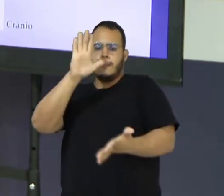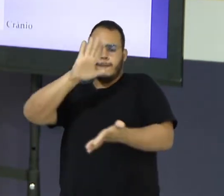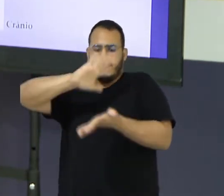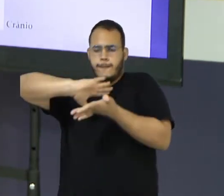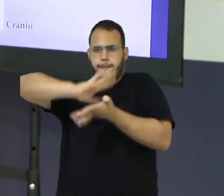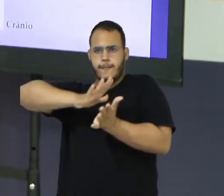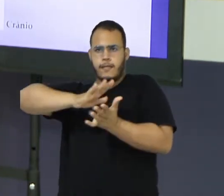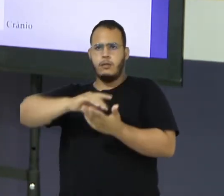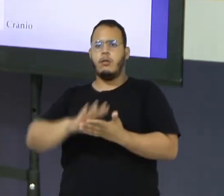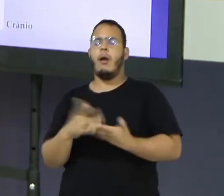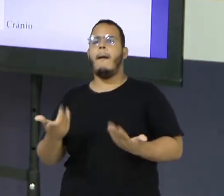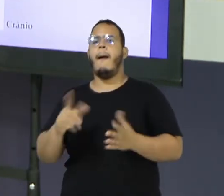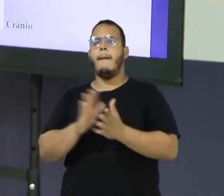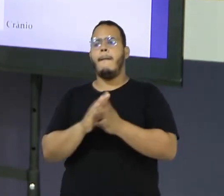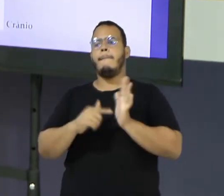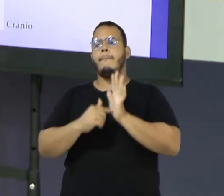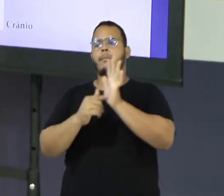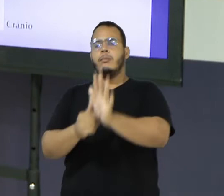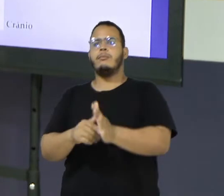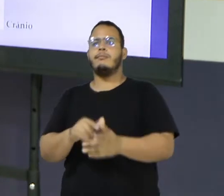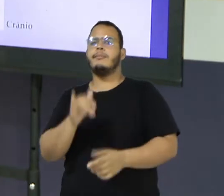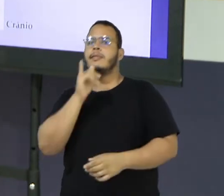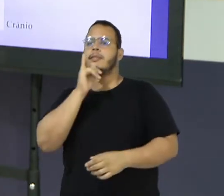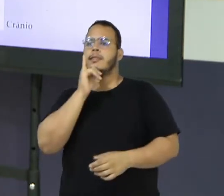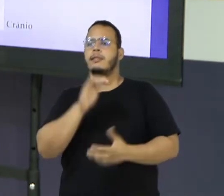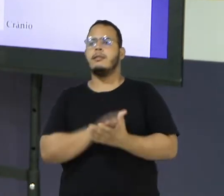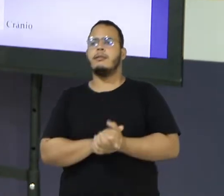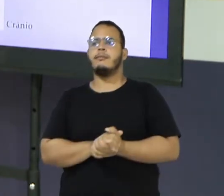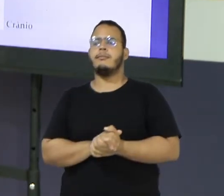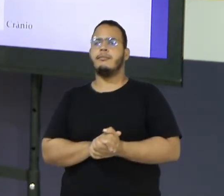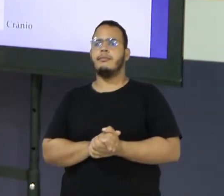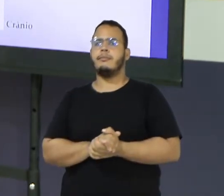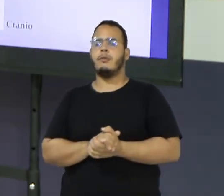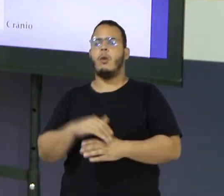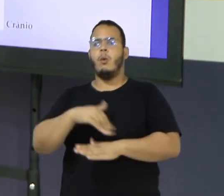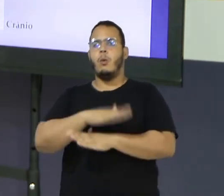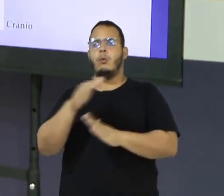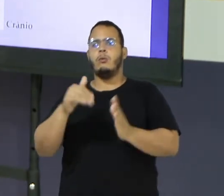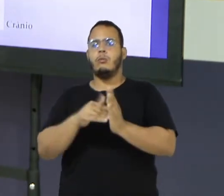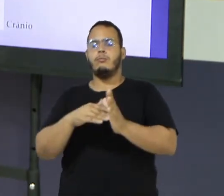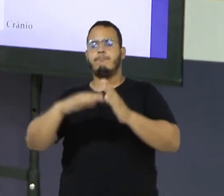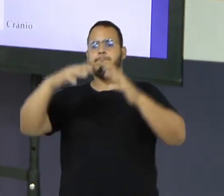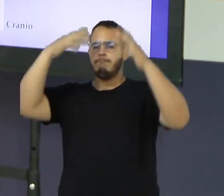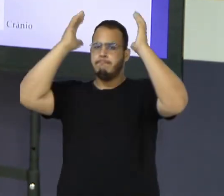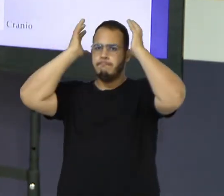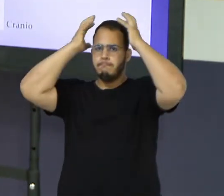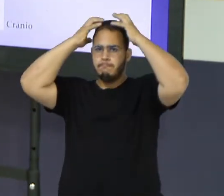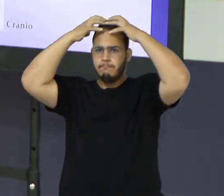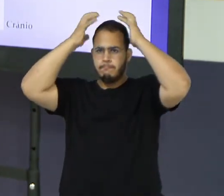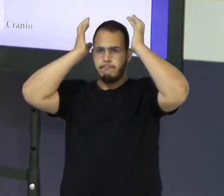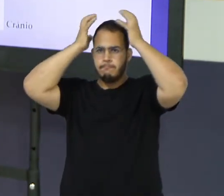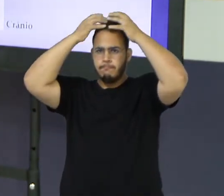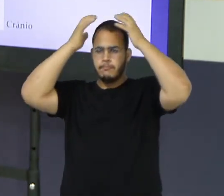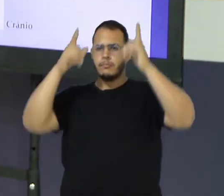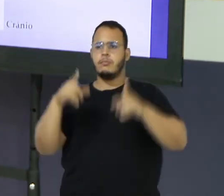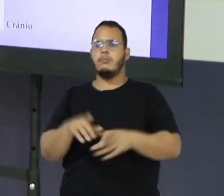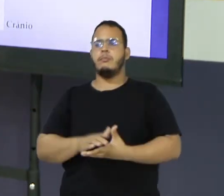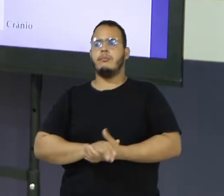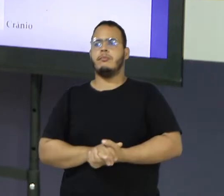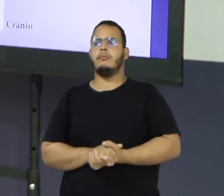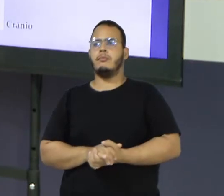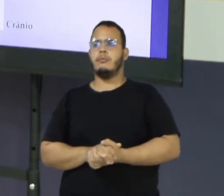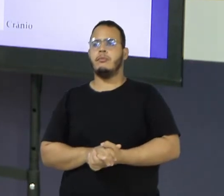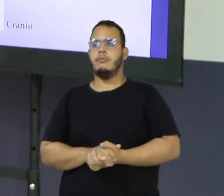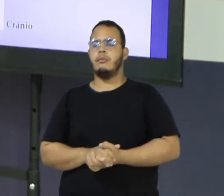pouca espessura. E aí a gente tem como exemplo muito comum todos os ossos aqui do nosso crânio, da nossa caixa torácica, certo? A